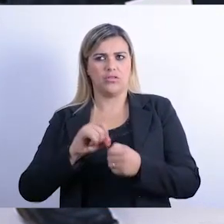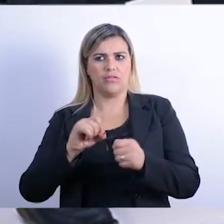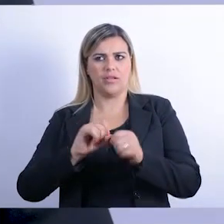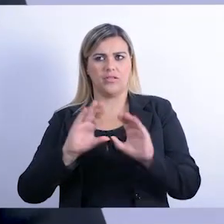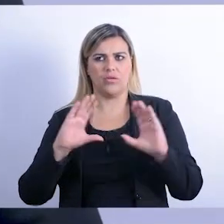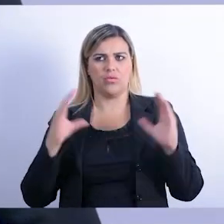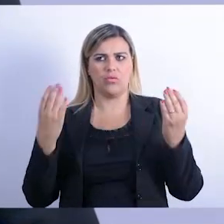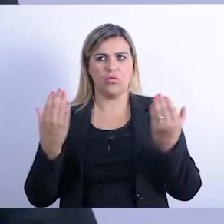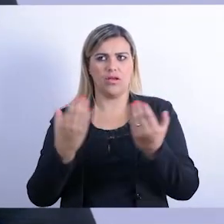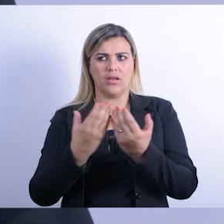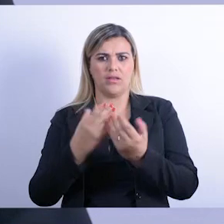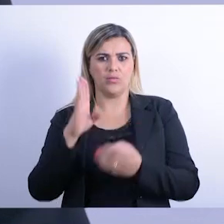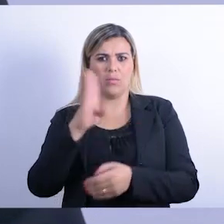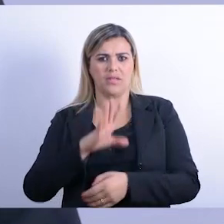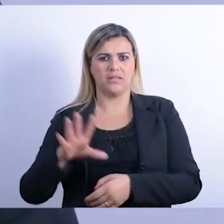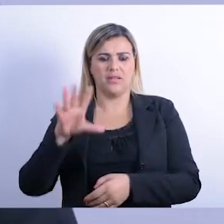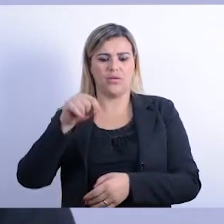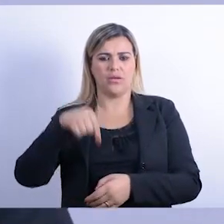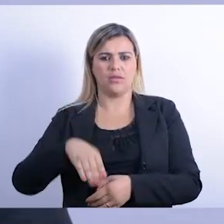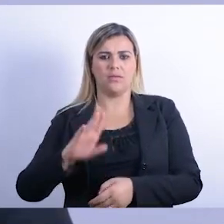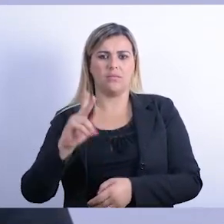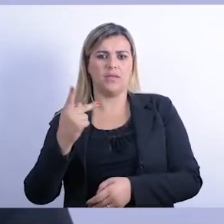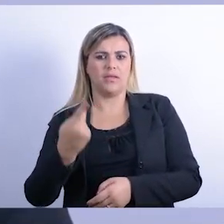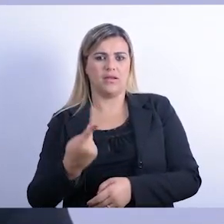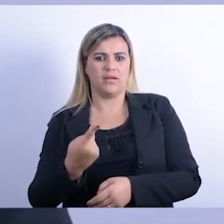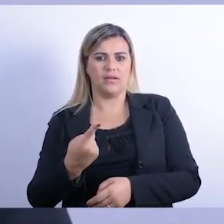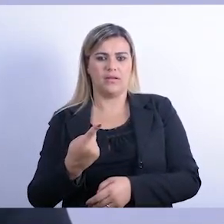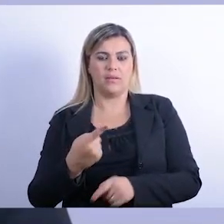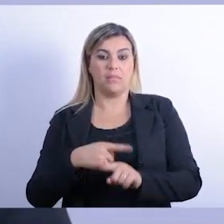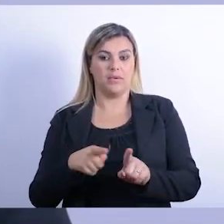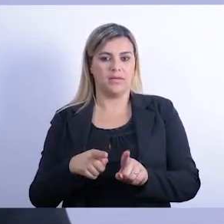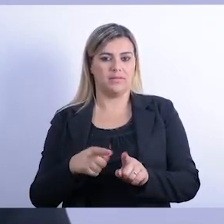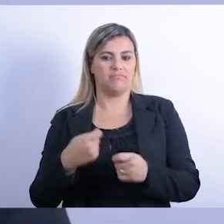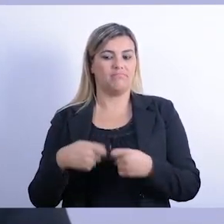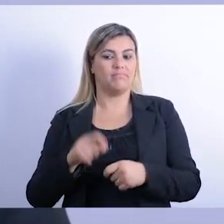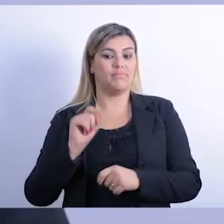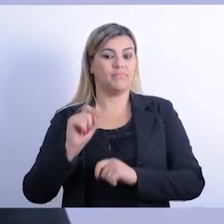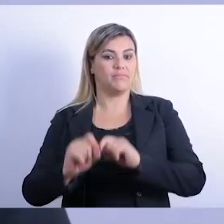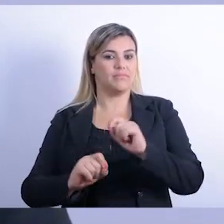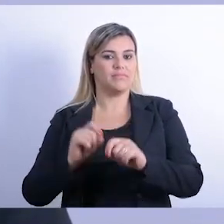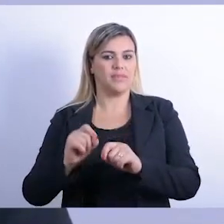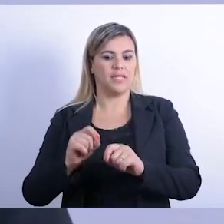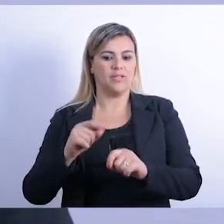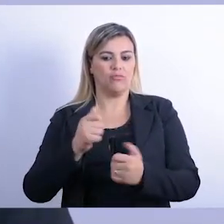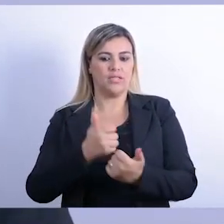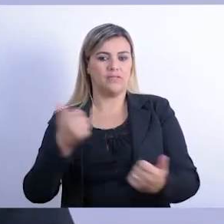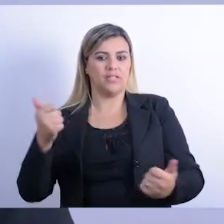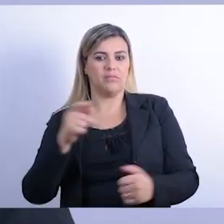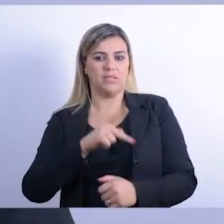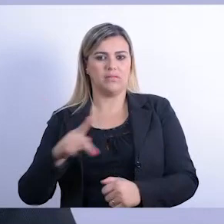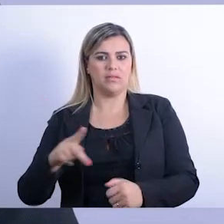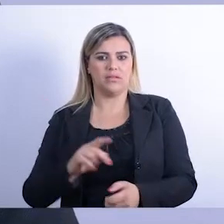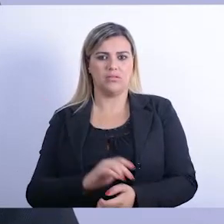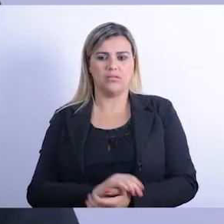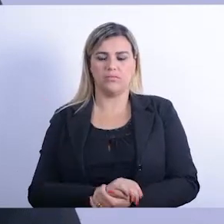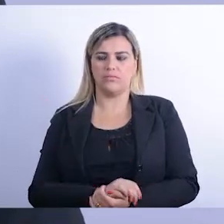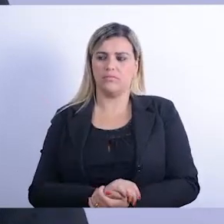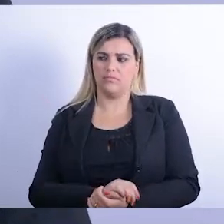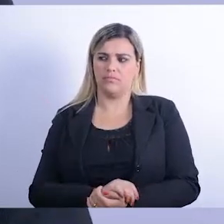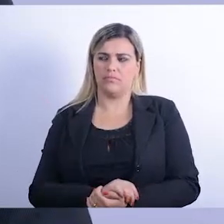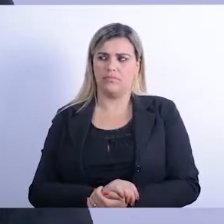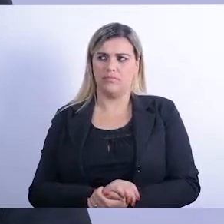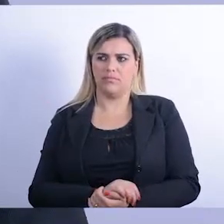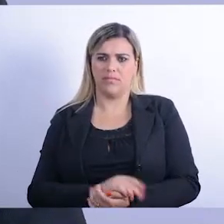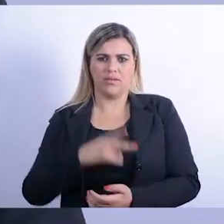e falou, nós vamos fazer o Congresso Brasileiro em Belo Horizonte só com uma condição, assim, você vai ser o meu